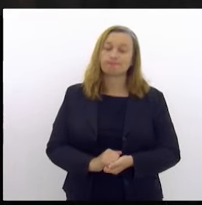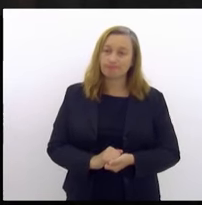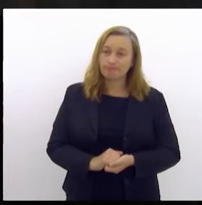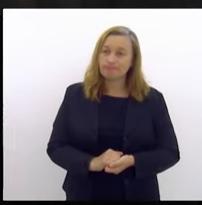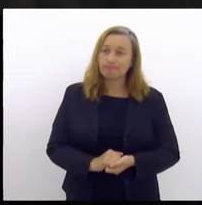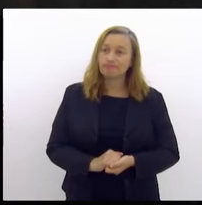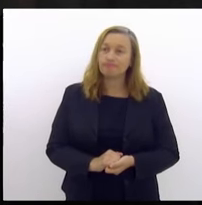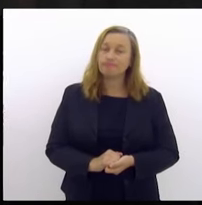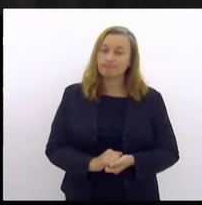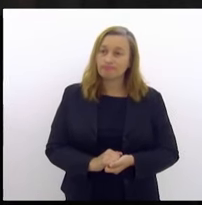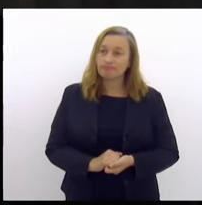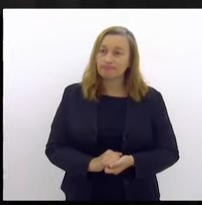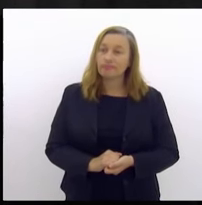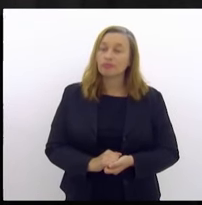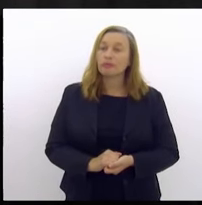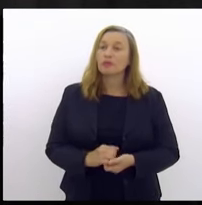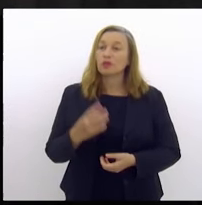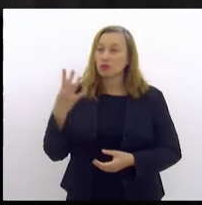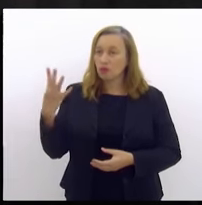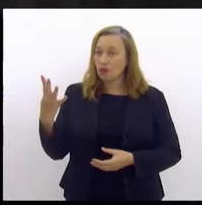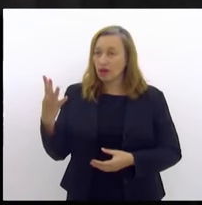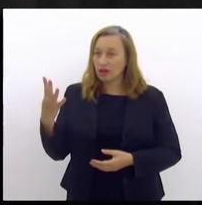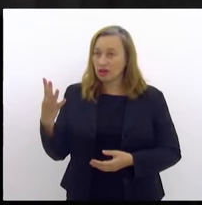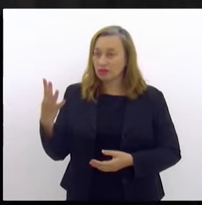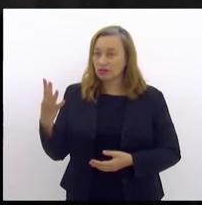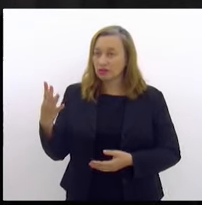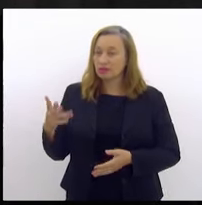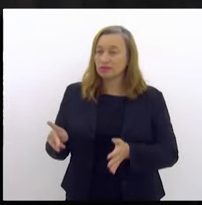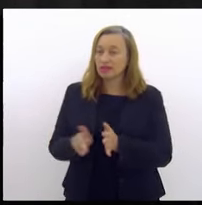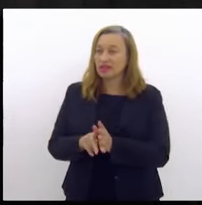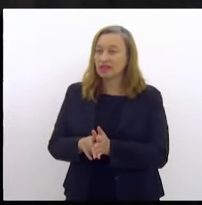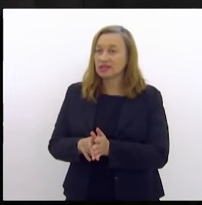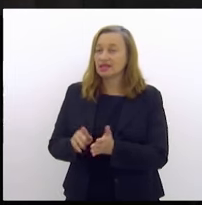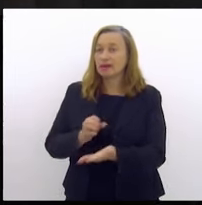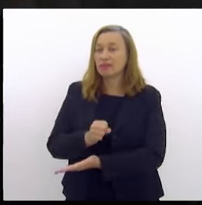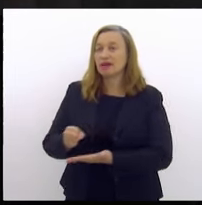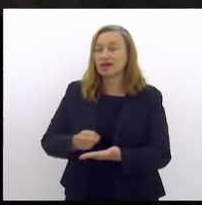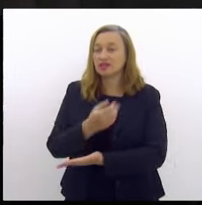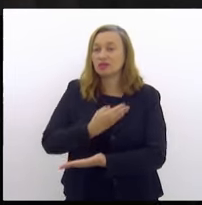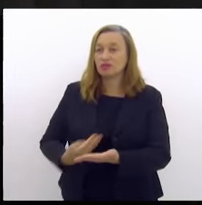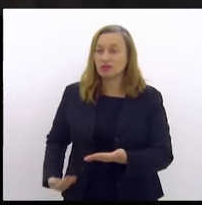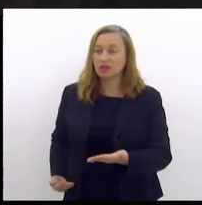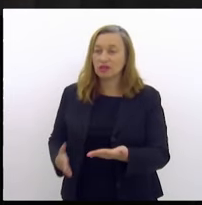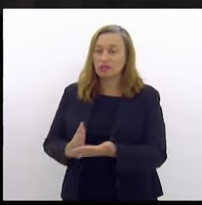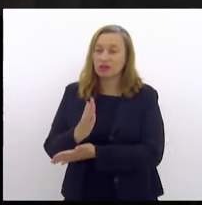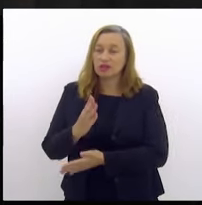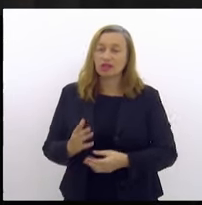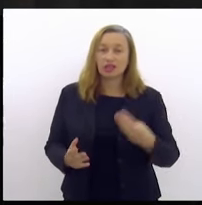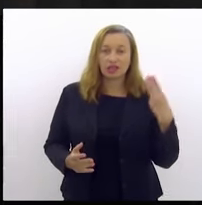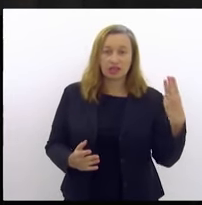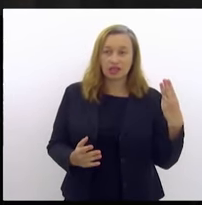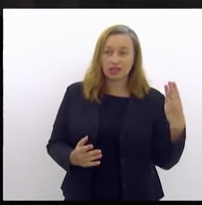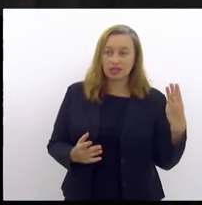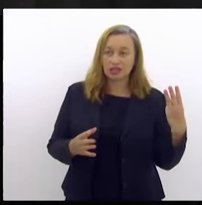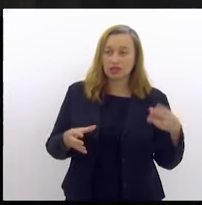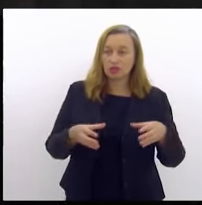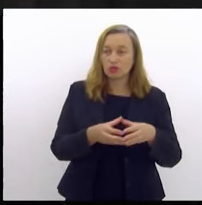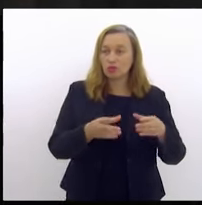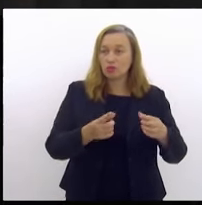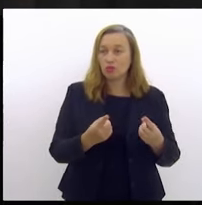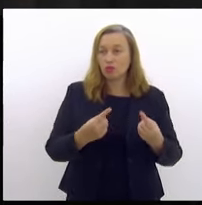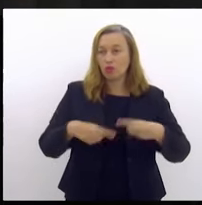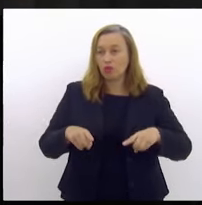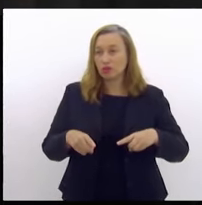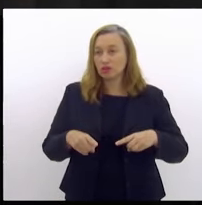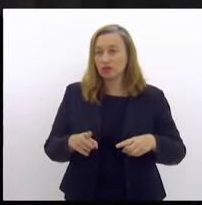Votaram a favor 4 que são da base do governo e 3 que são de oposição.